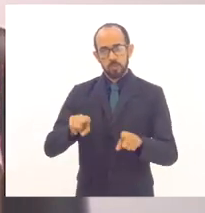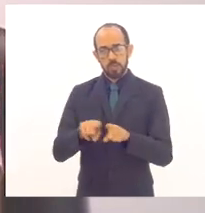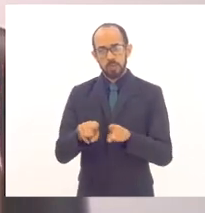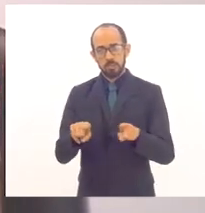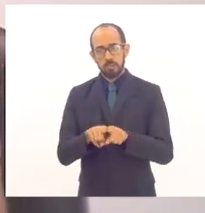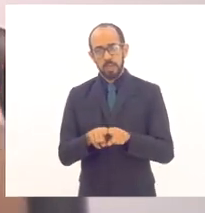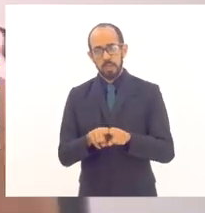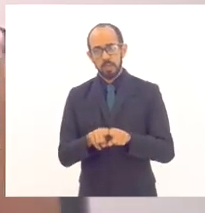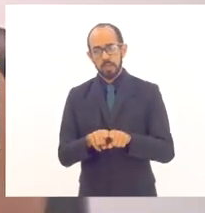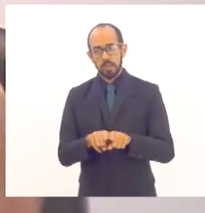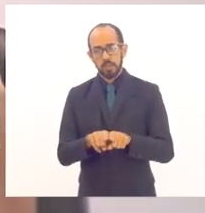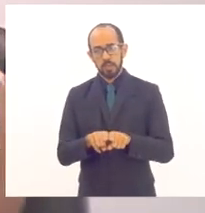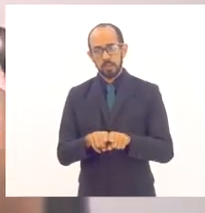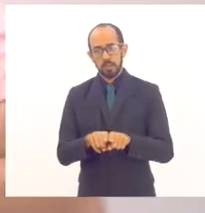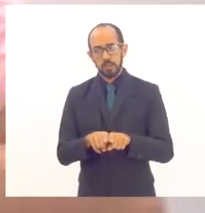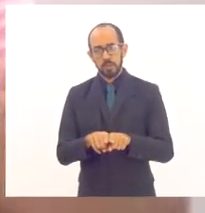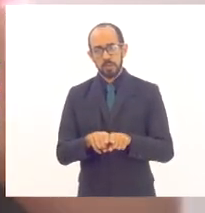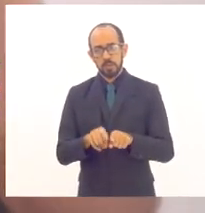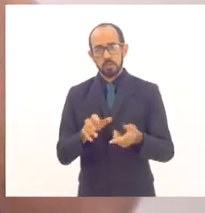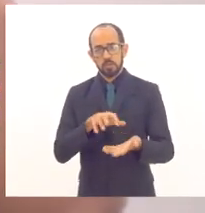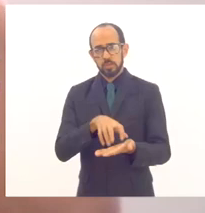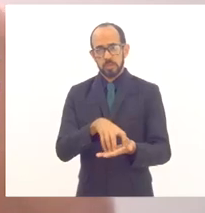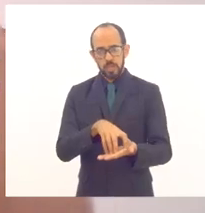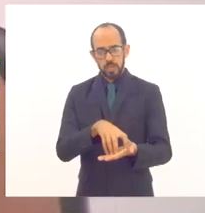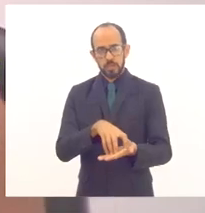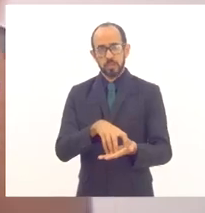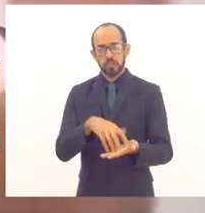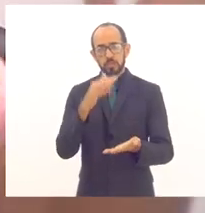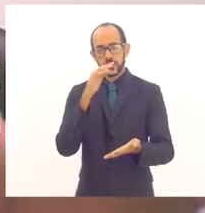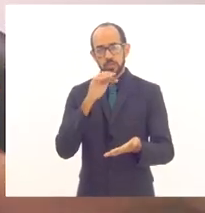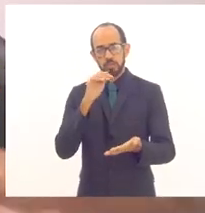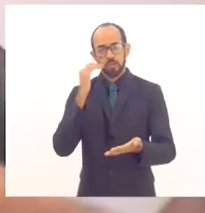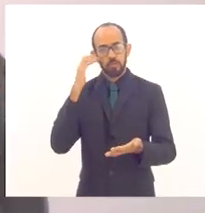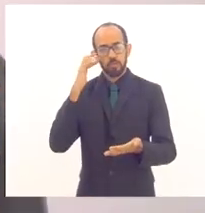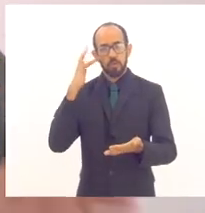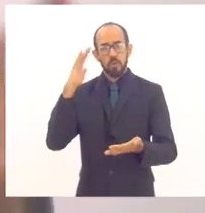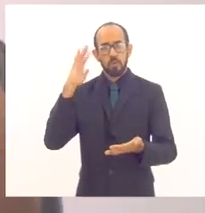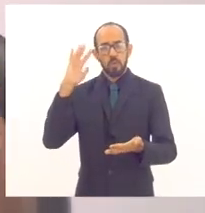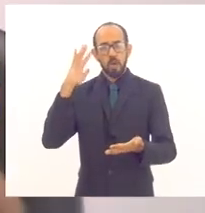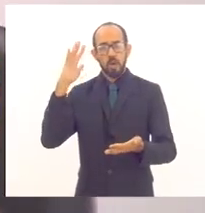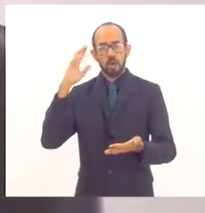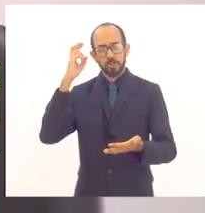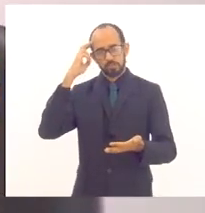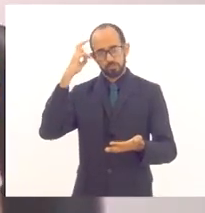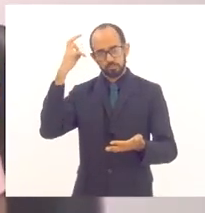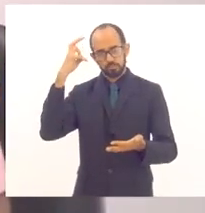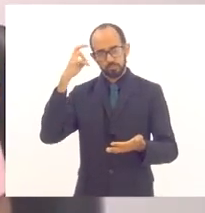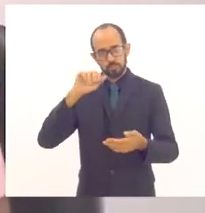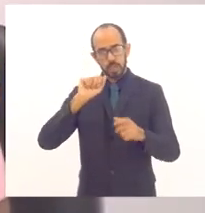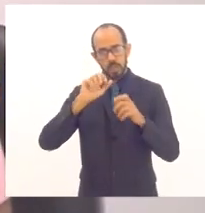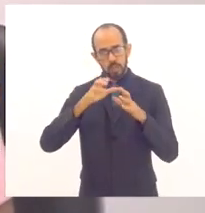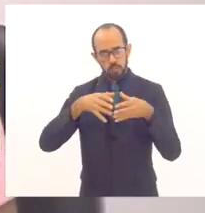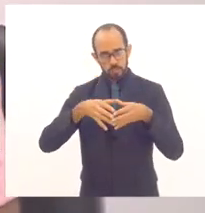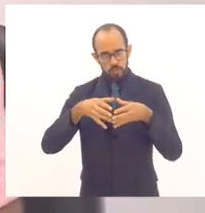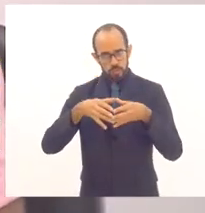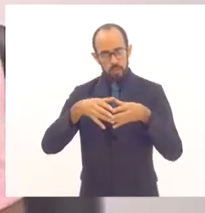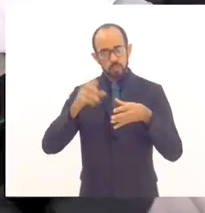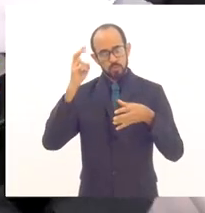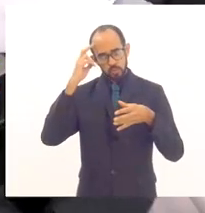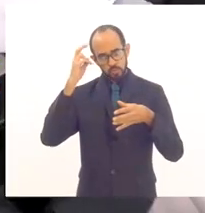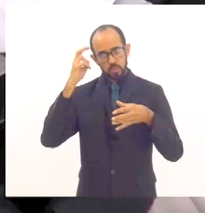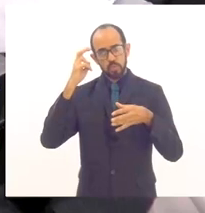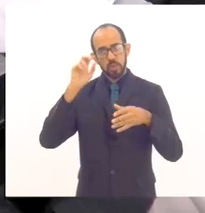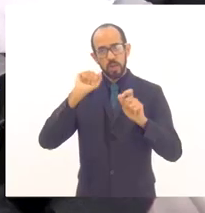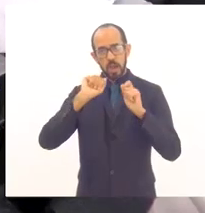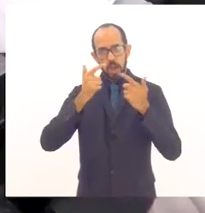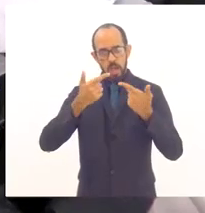da Centro Nacional de Folclore e Cultura Popular, Comissão de Cultura da LERJ participou na elaboração. O